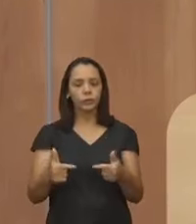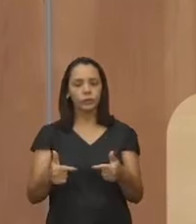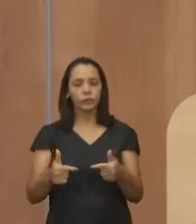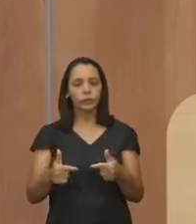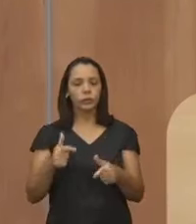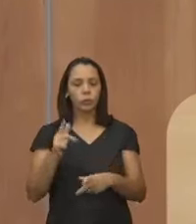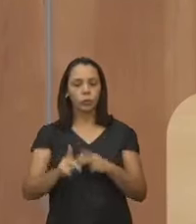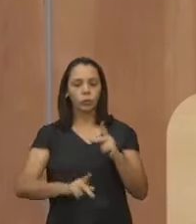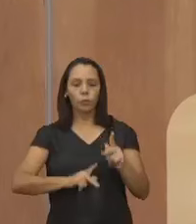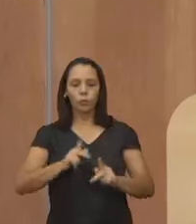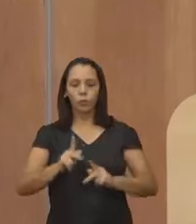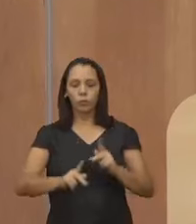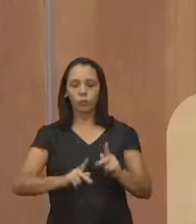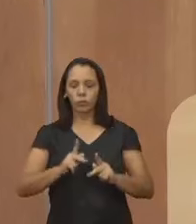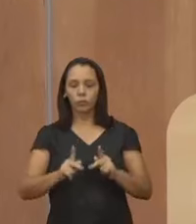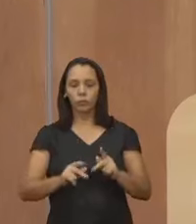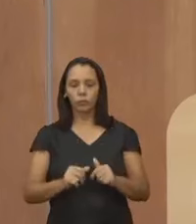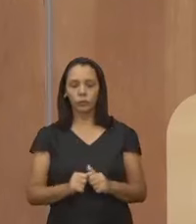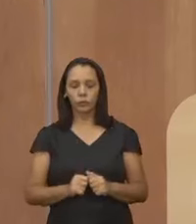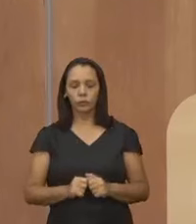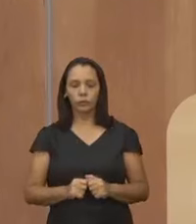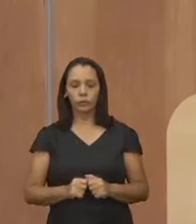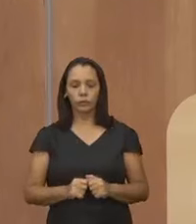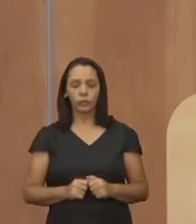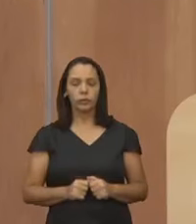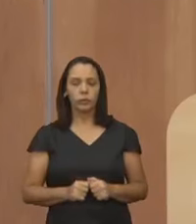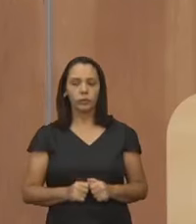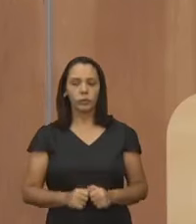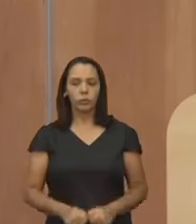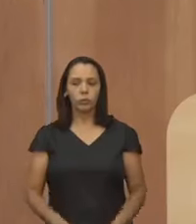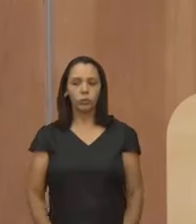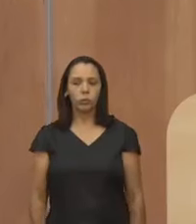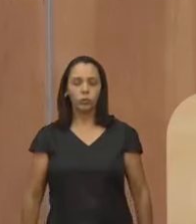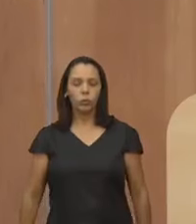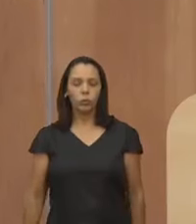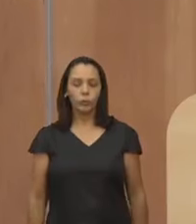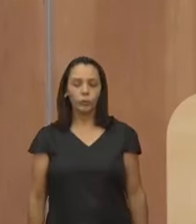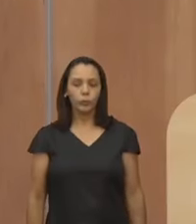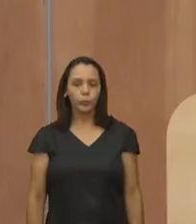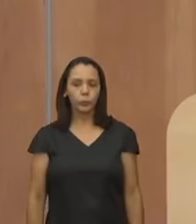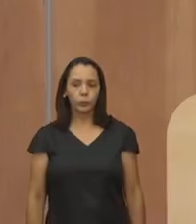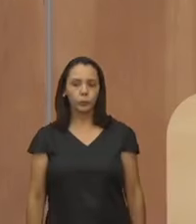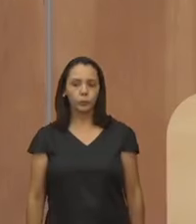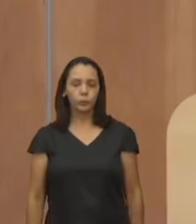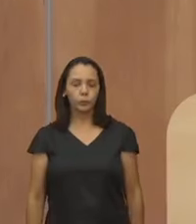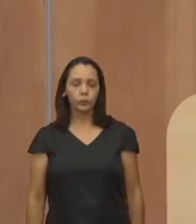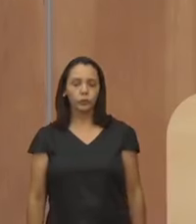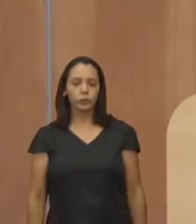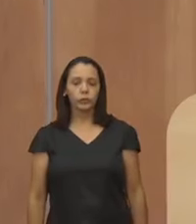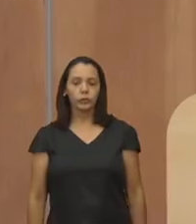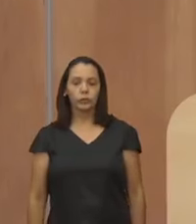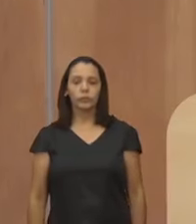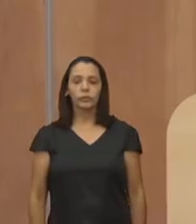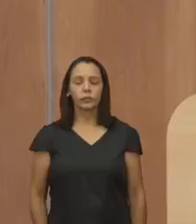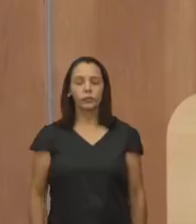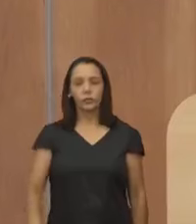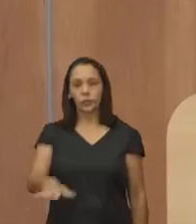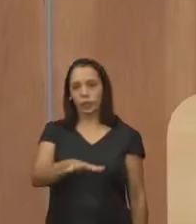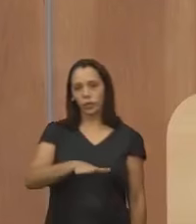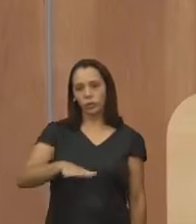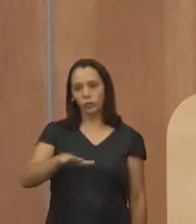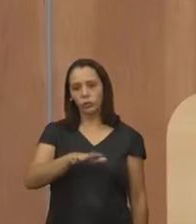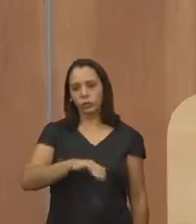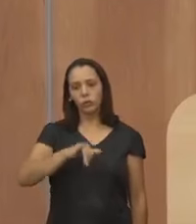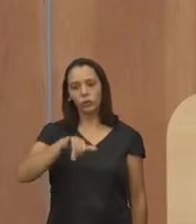gente. E é importante que frise que a região do